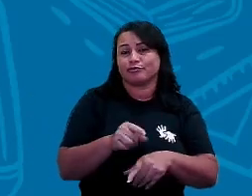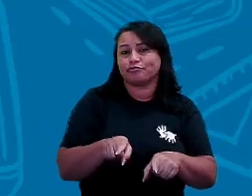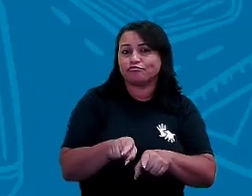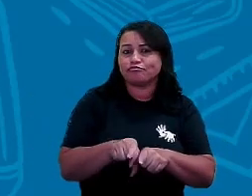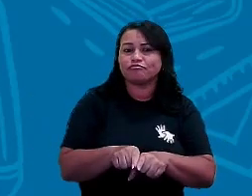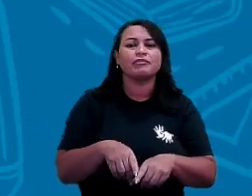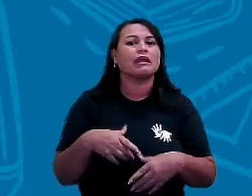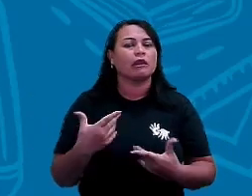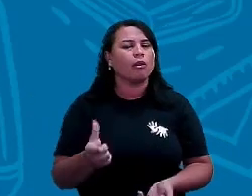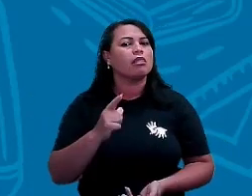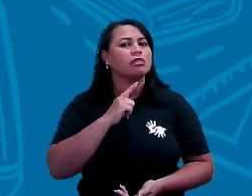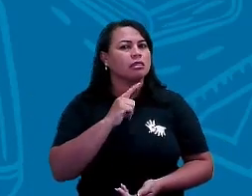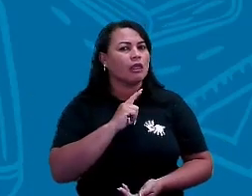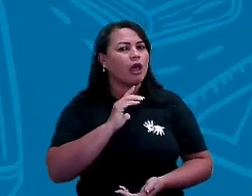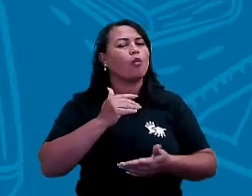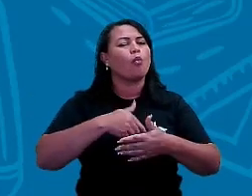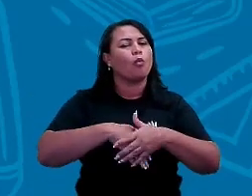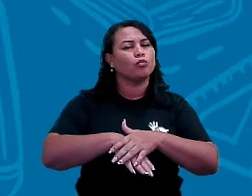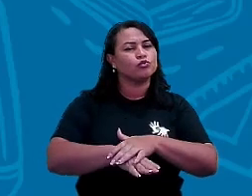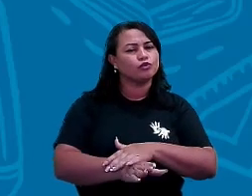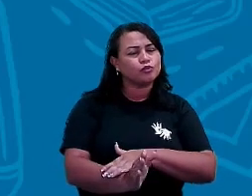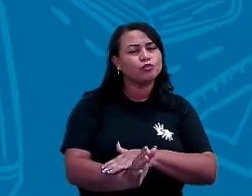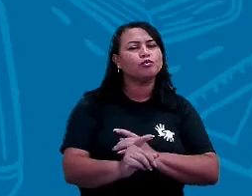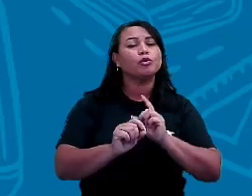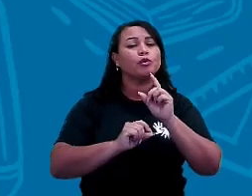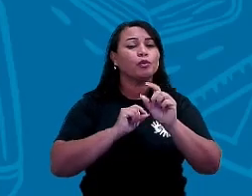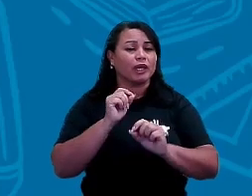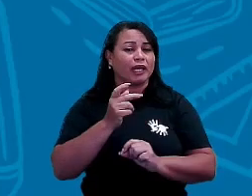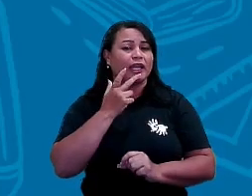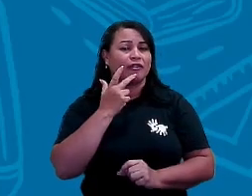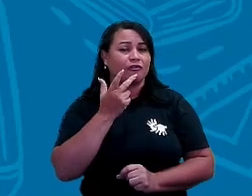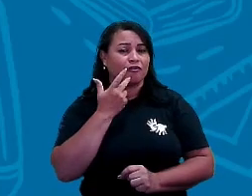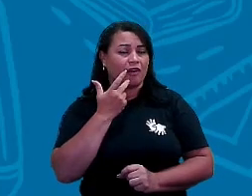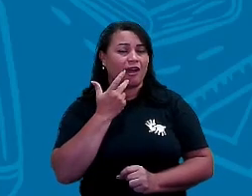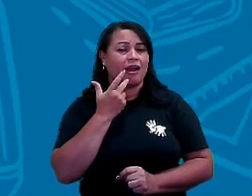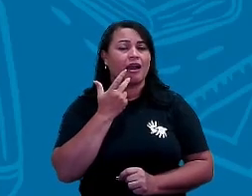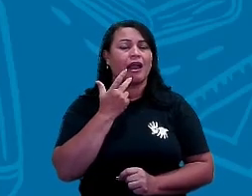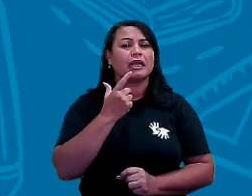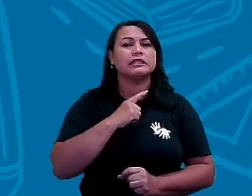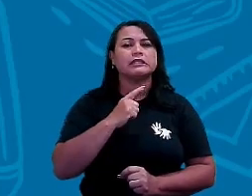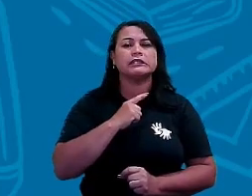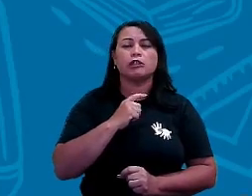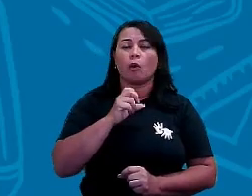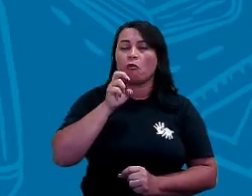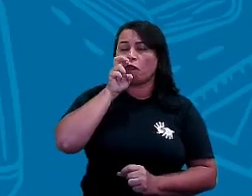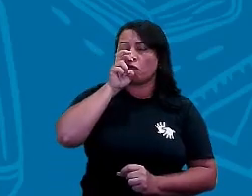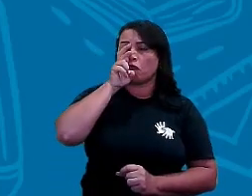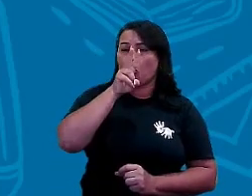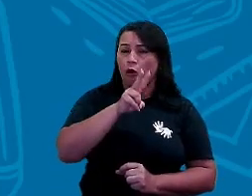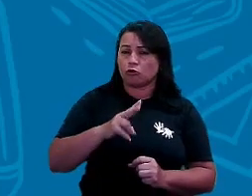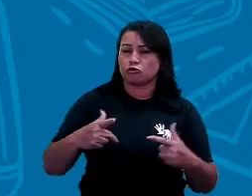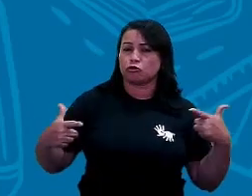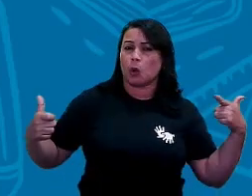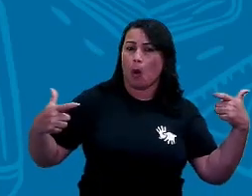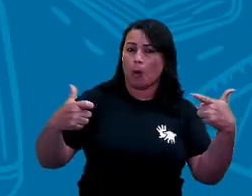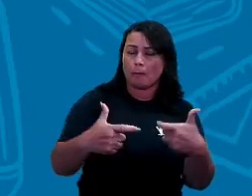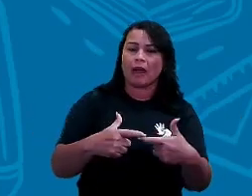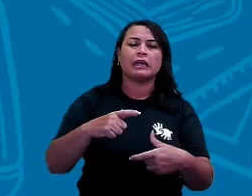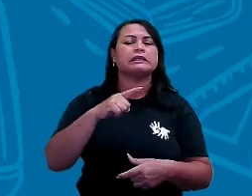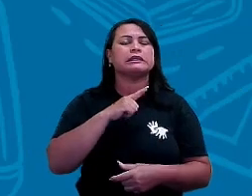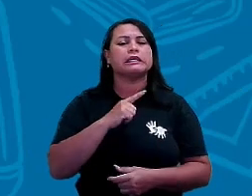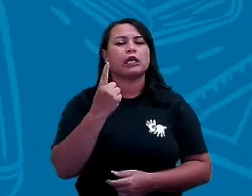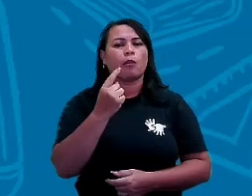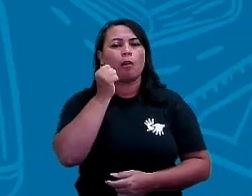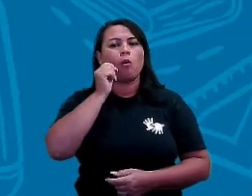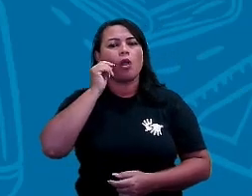Narra a tradição, ou seja, contra a tradição, que durante os fortes combates surgiu uma senhora com uma